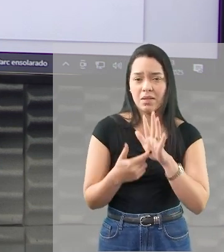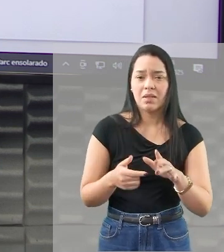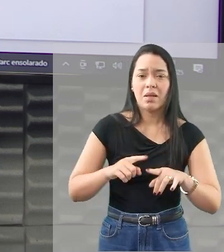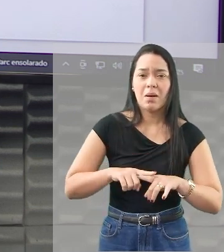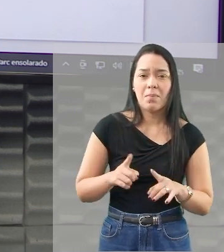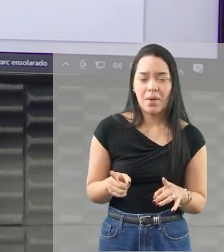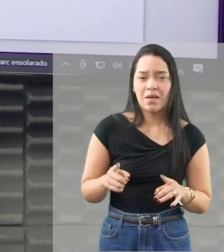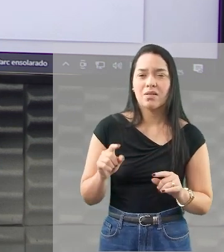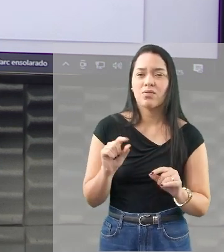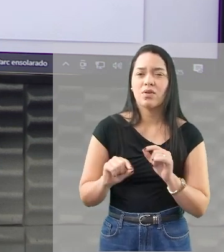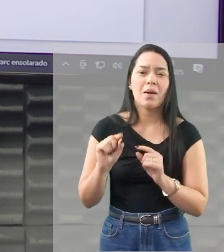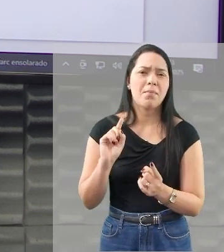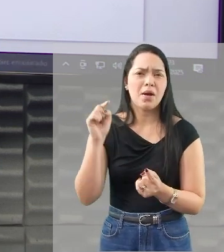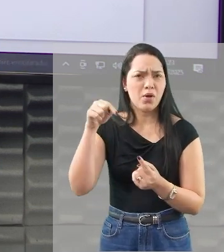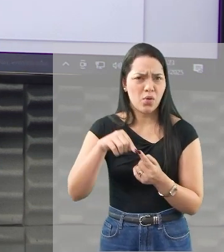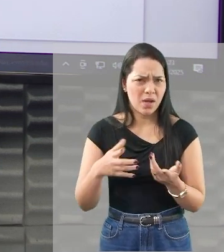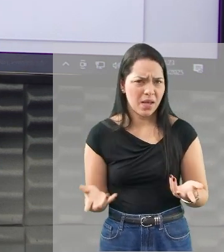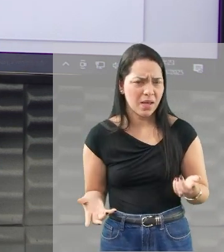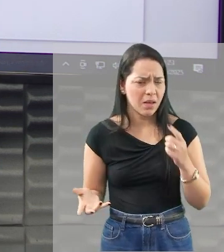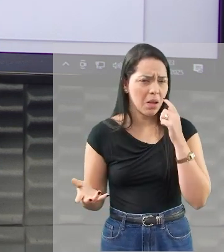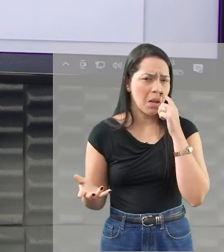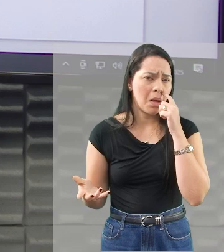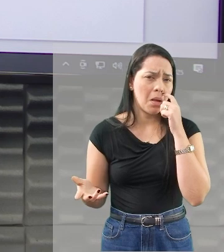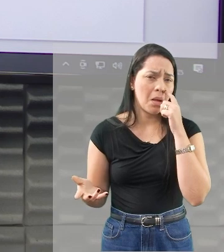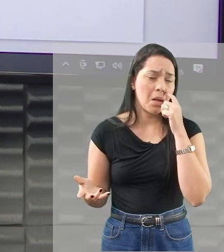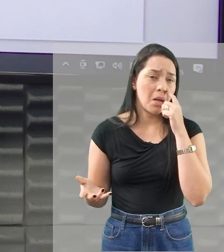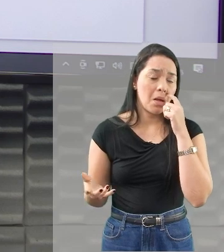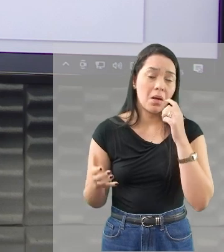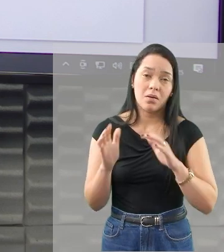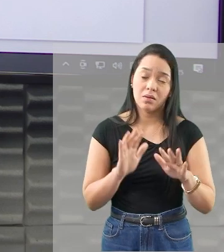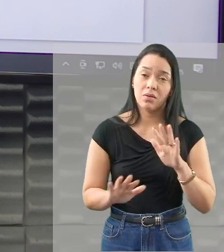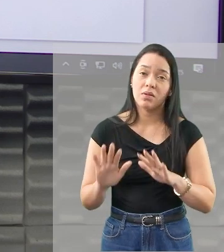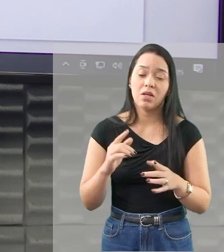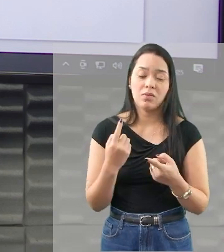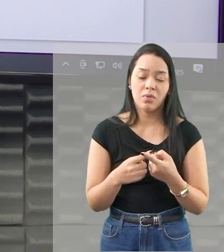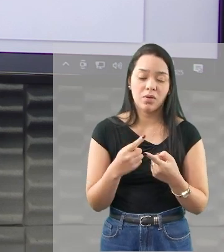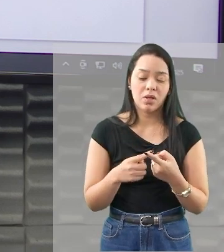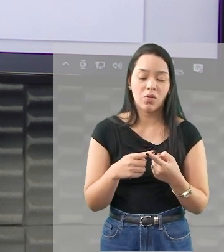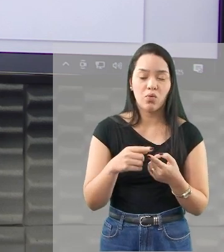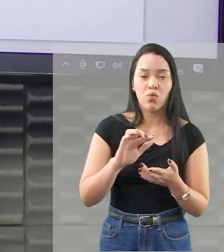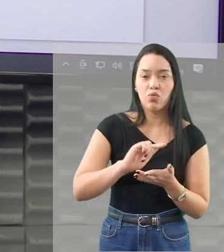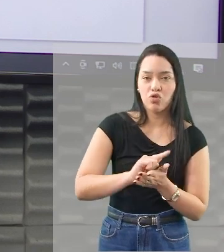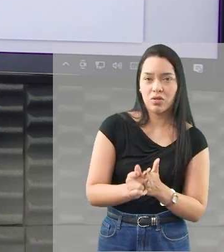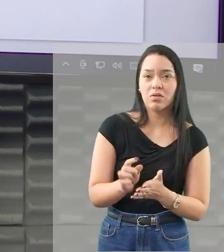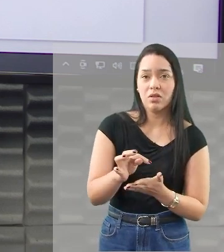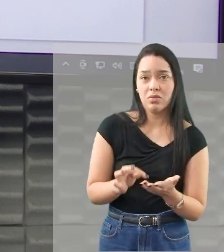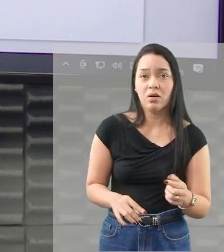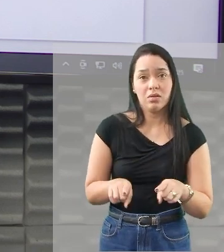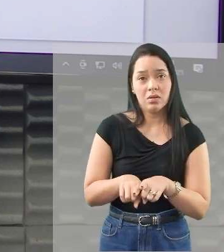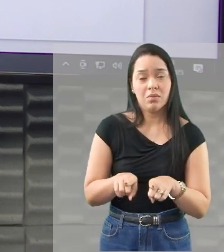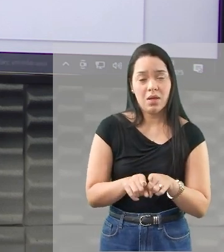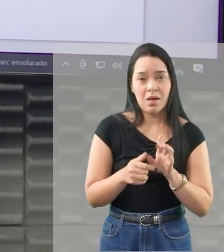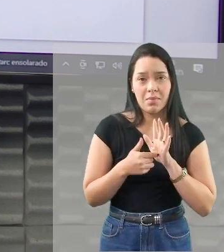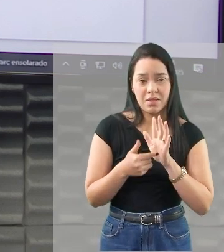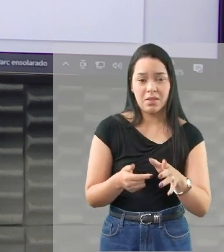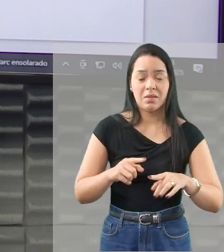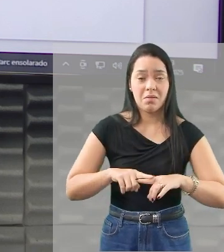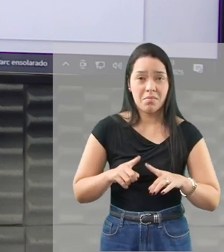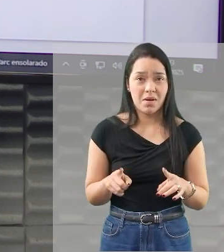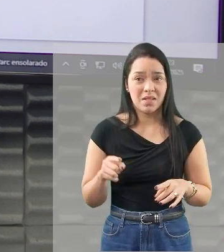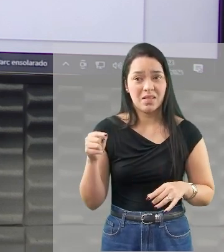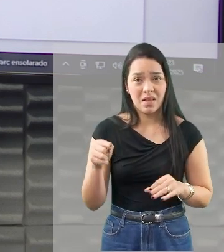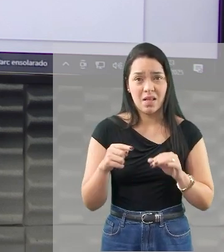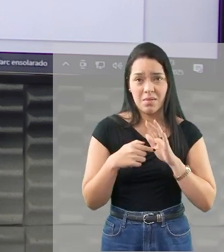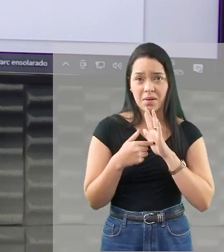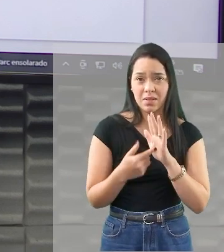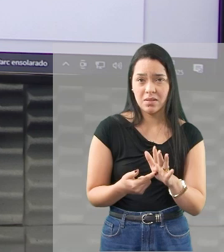a finalidade maior é essa, então a gente precisa ter cuidado também, porque às vezes o gênero textual, ele apresenta determinados elementos, mas ele